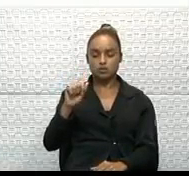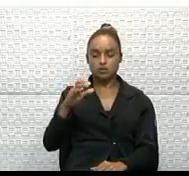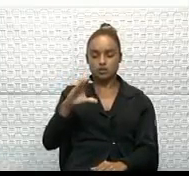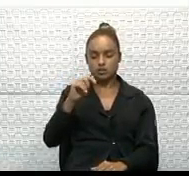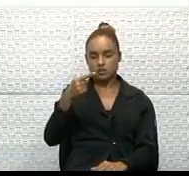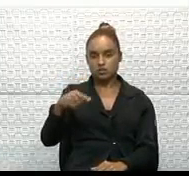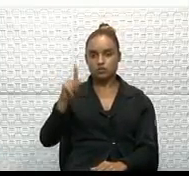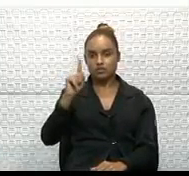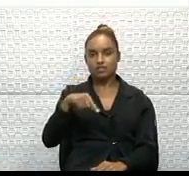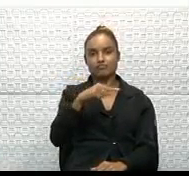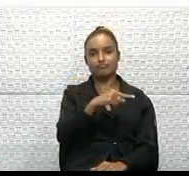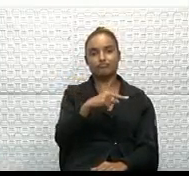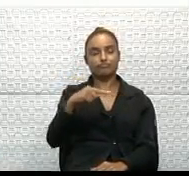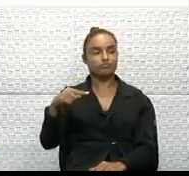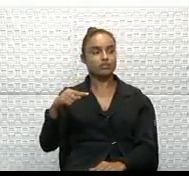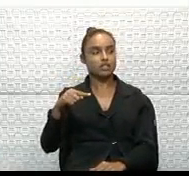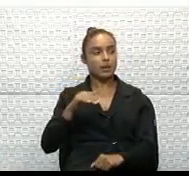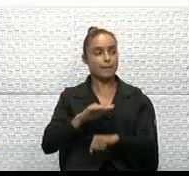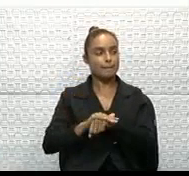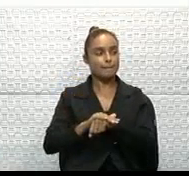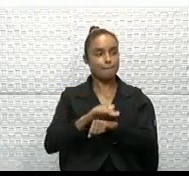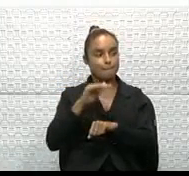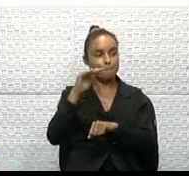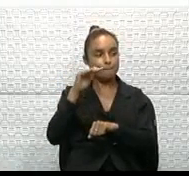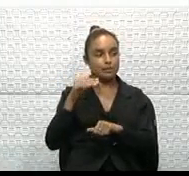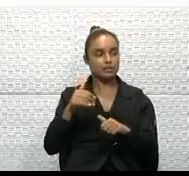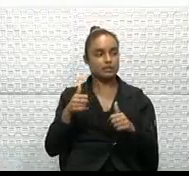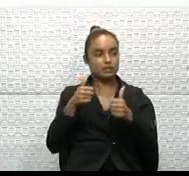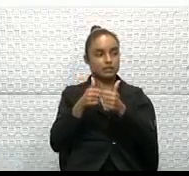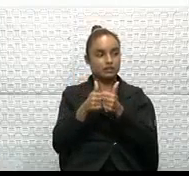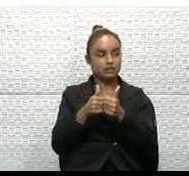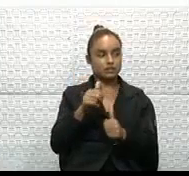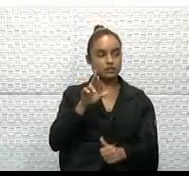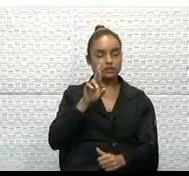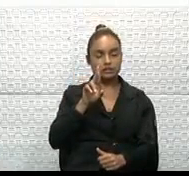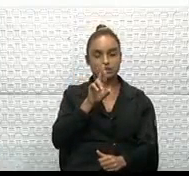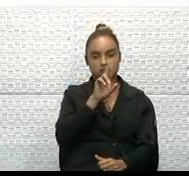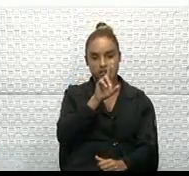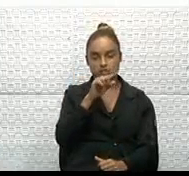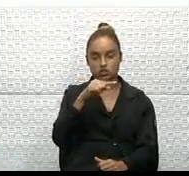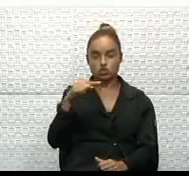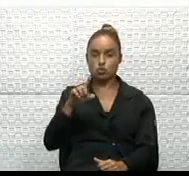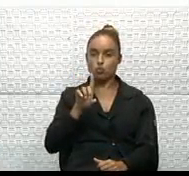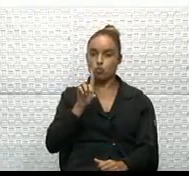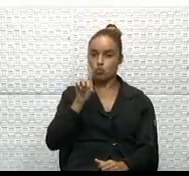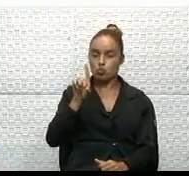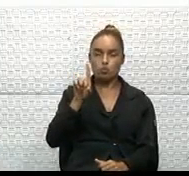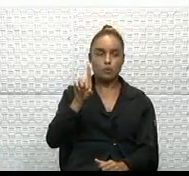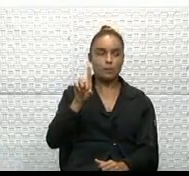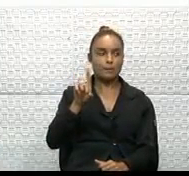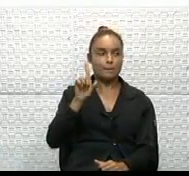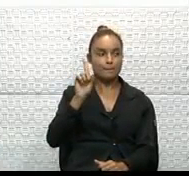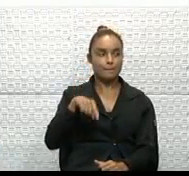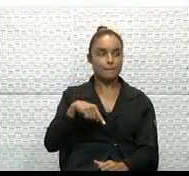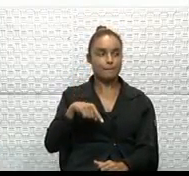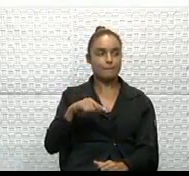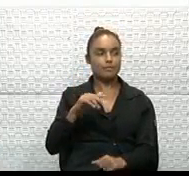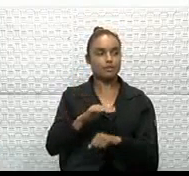variáveis ela é negativa. E quanto mais próximo o R estiver de menos 1,